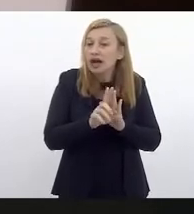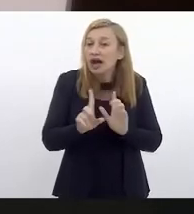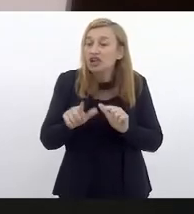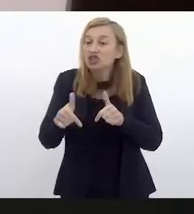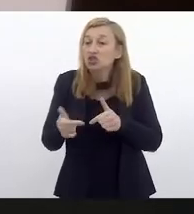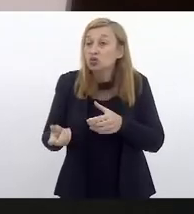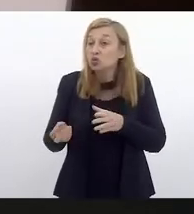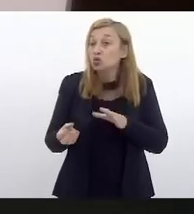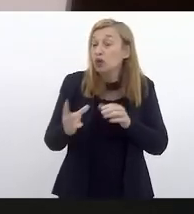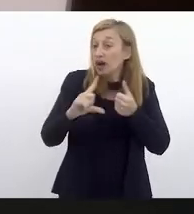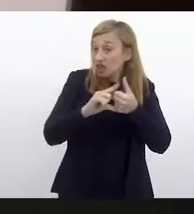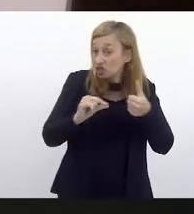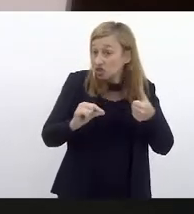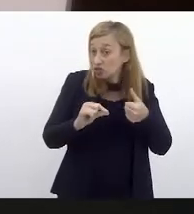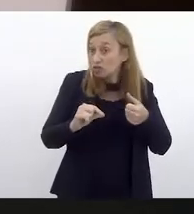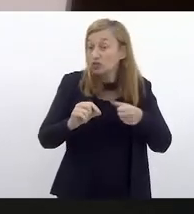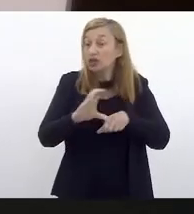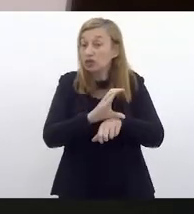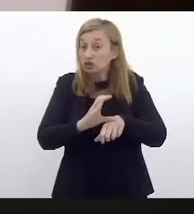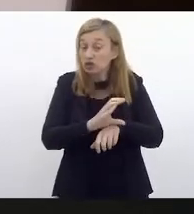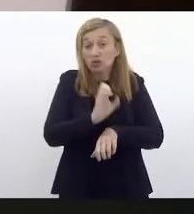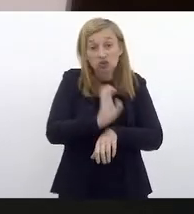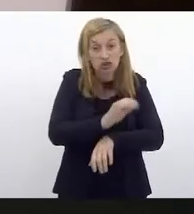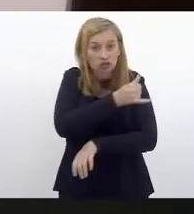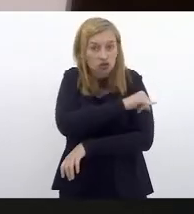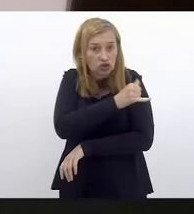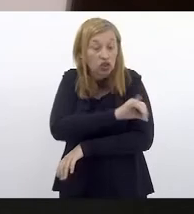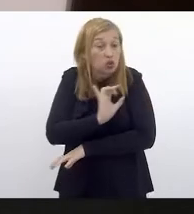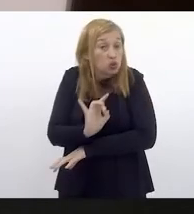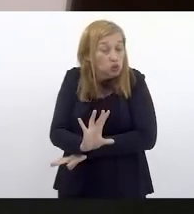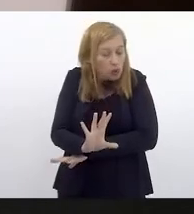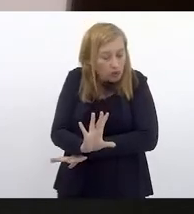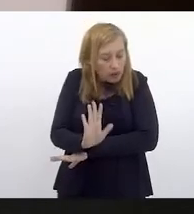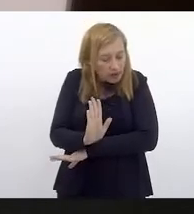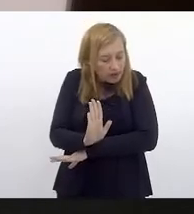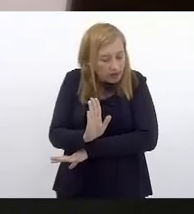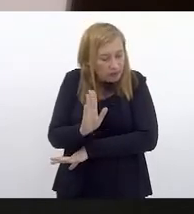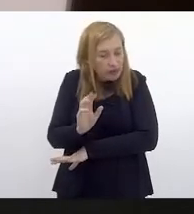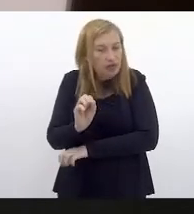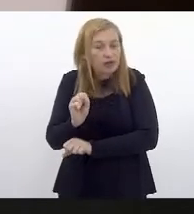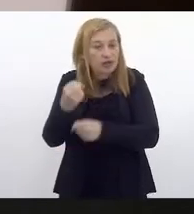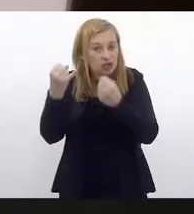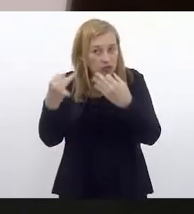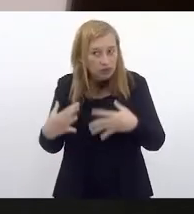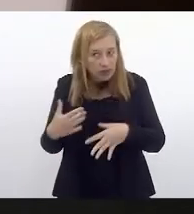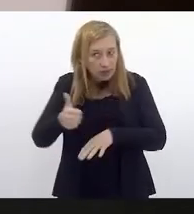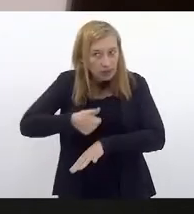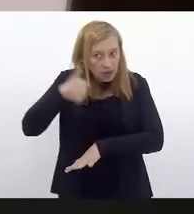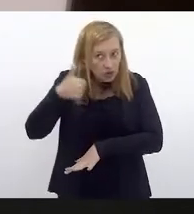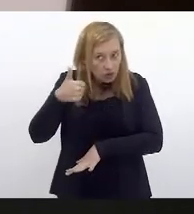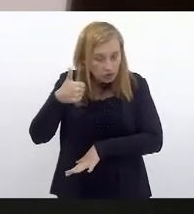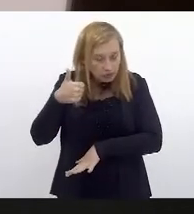neste artigo da Constituição do Estado do Rio de Janeiro. Só para lhe esclarecer,